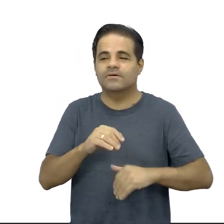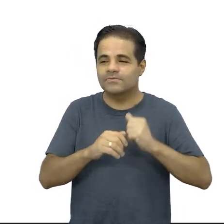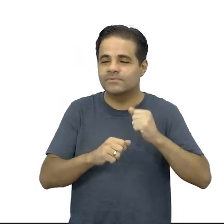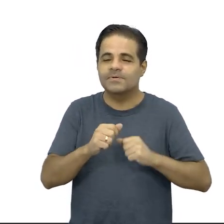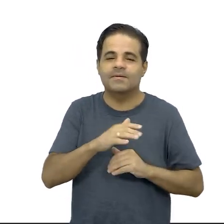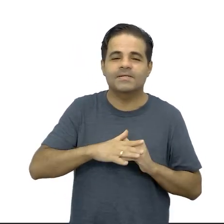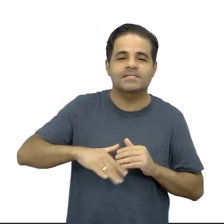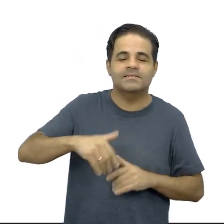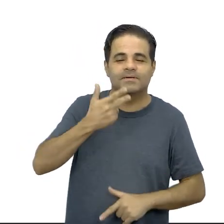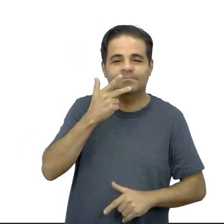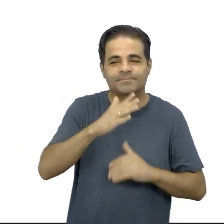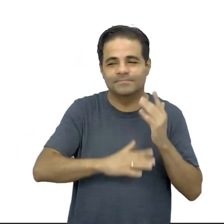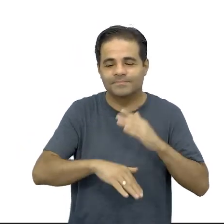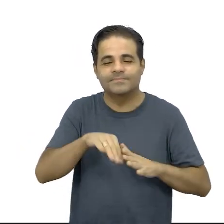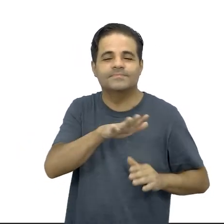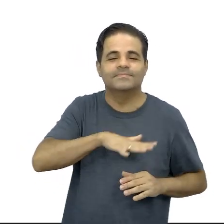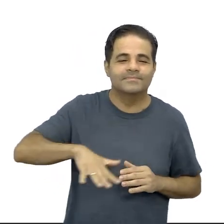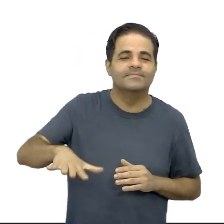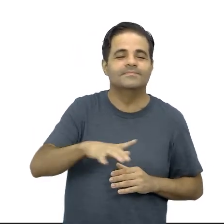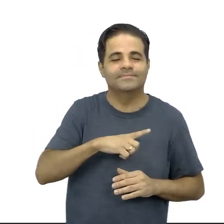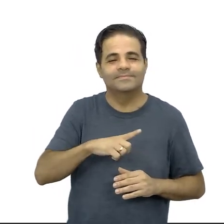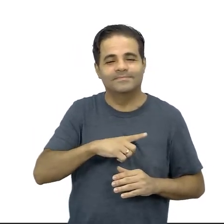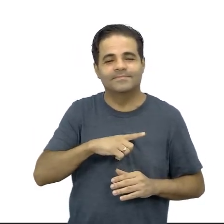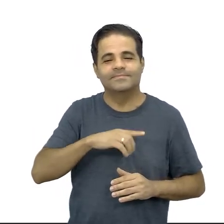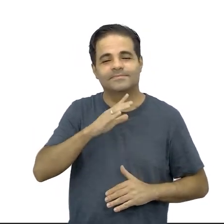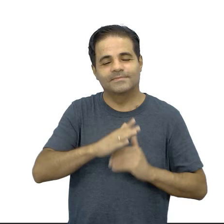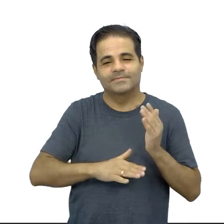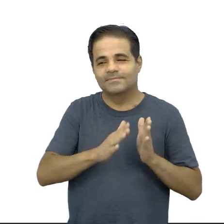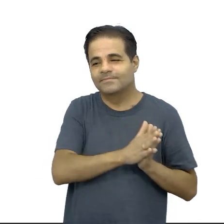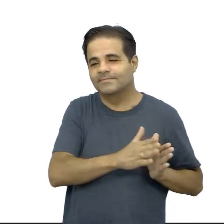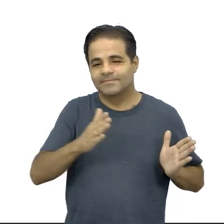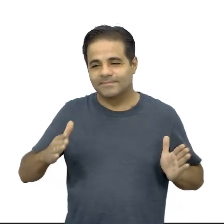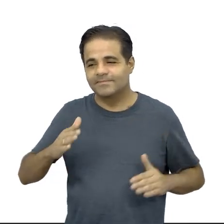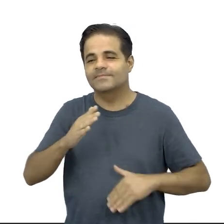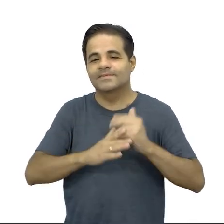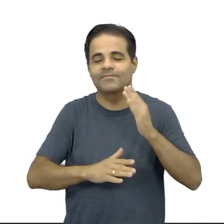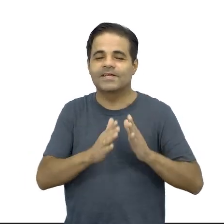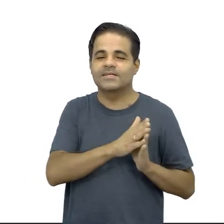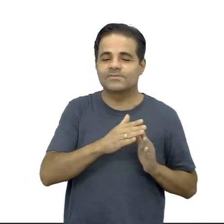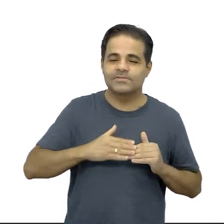ensino presencial, ocasiona impactos negativos na aprendizagem. Sendo assim,